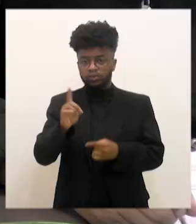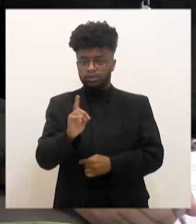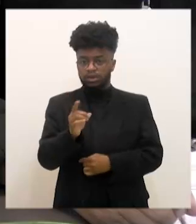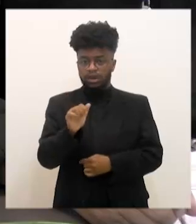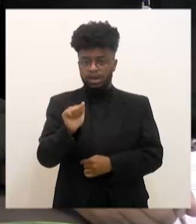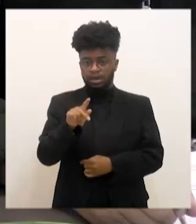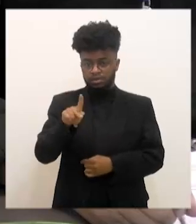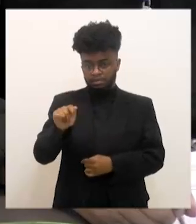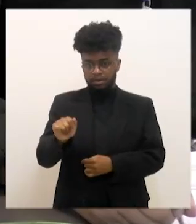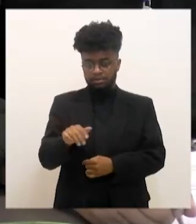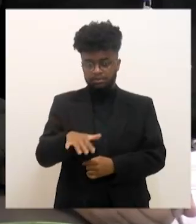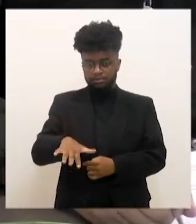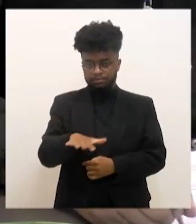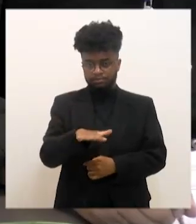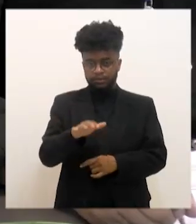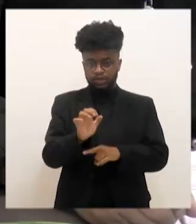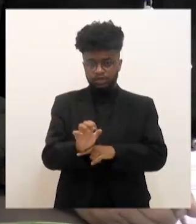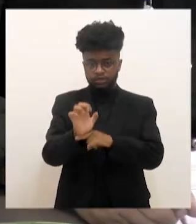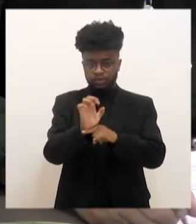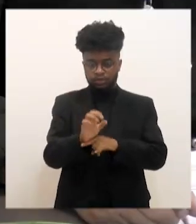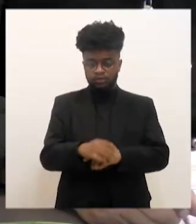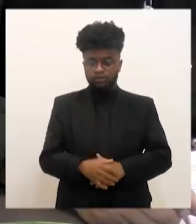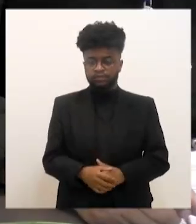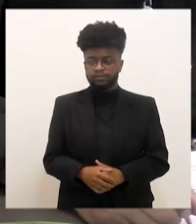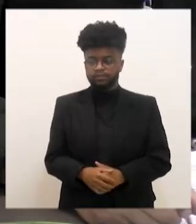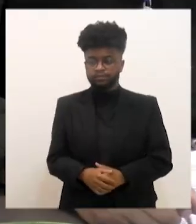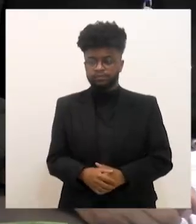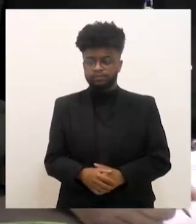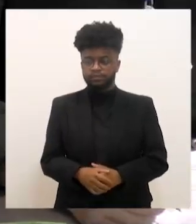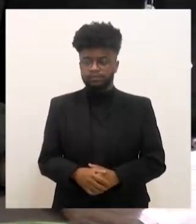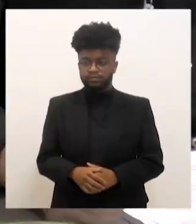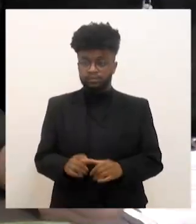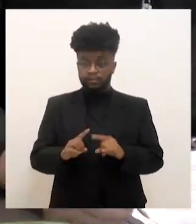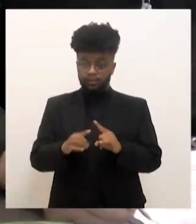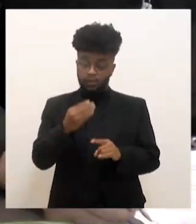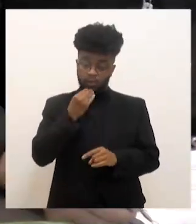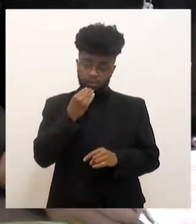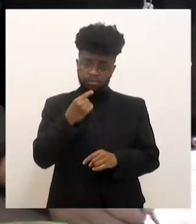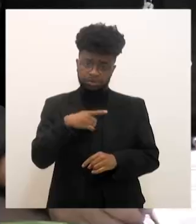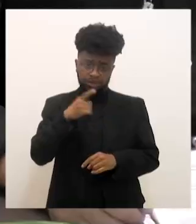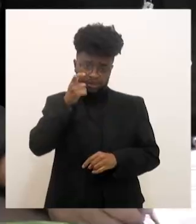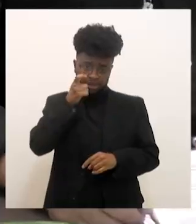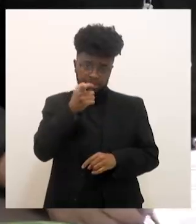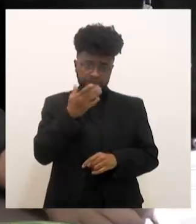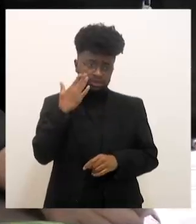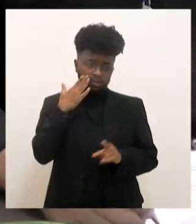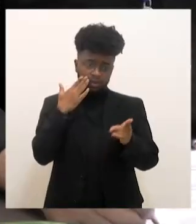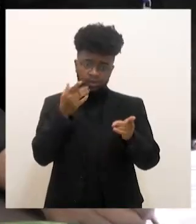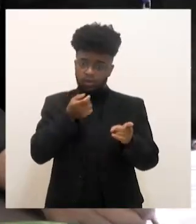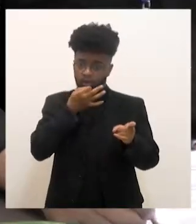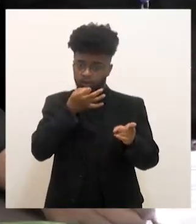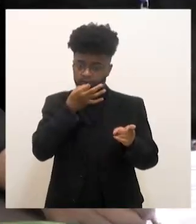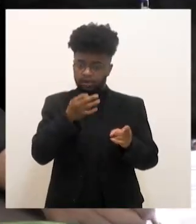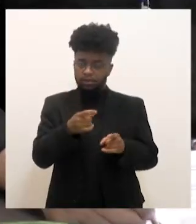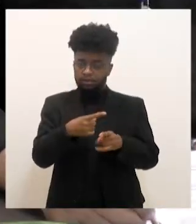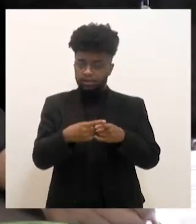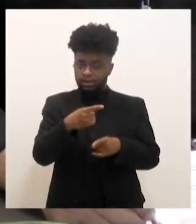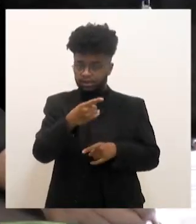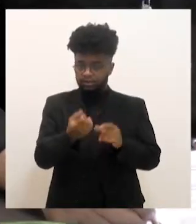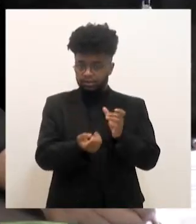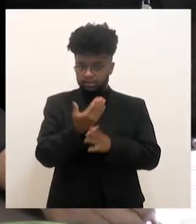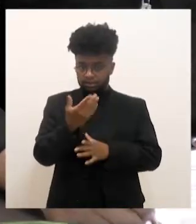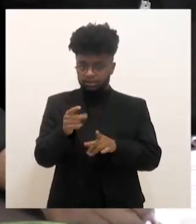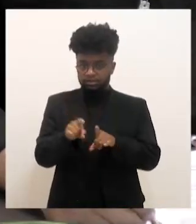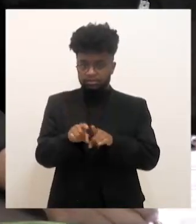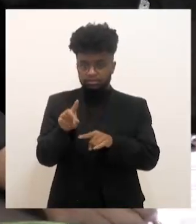de conservação do âmbito estadual. Mas, claro, tem interesse de ouvir o deputado Knoploch, autor do projeto, que é